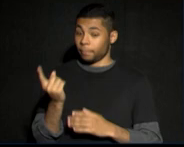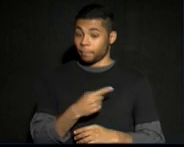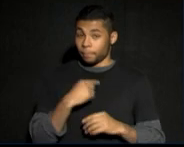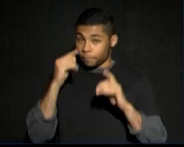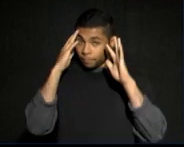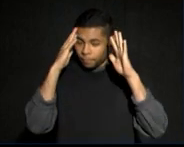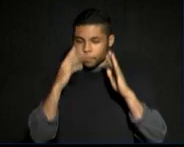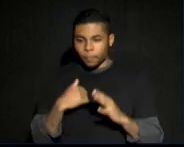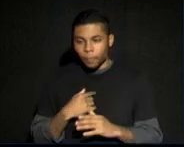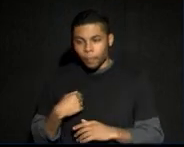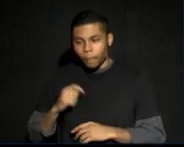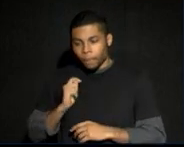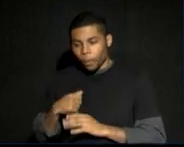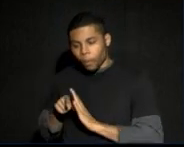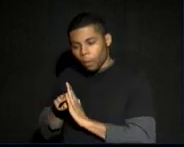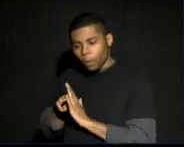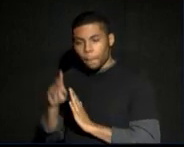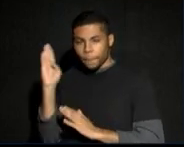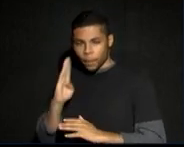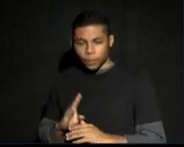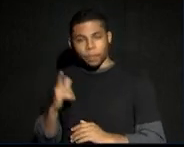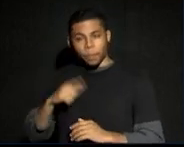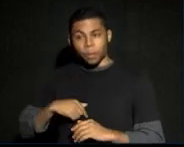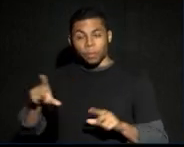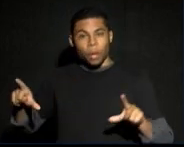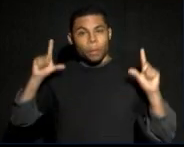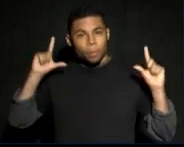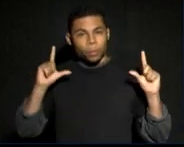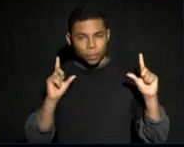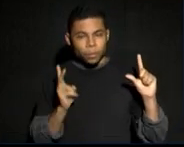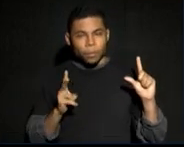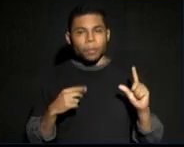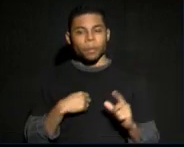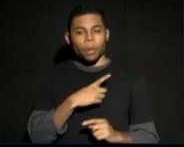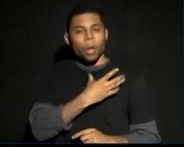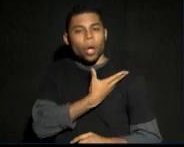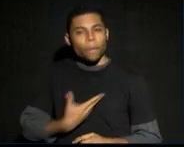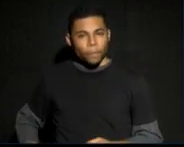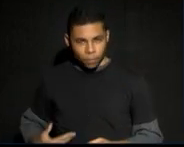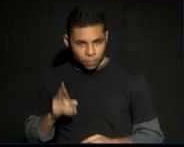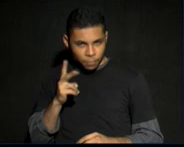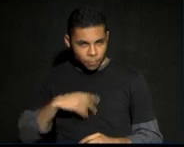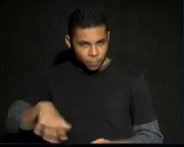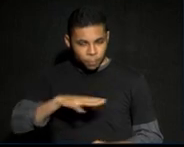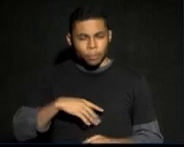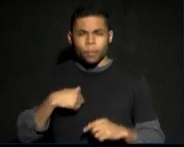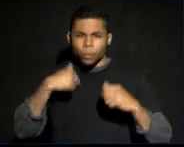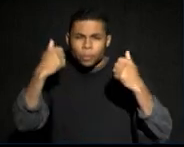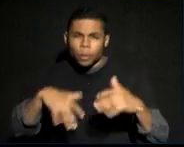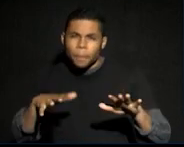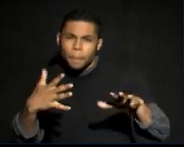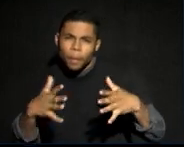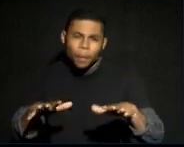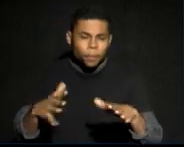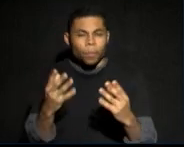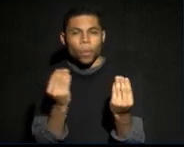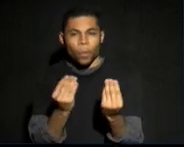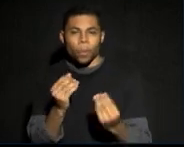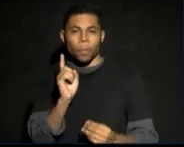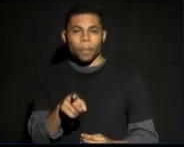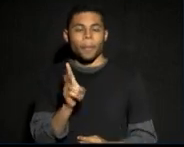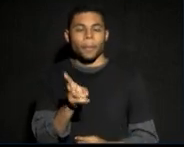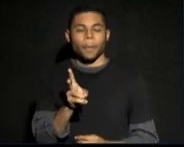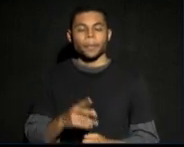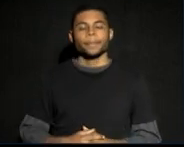danosa do que o impacto fiscal que a gente viu no Brasil Impacto reputacional de de governança EA fingir eu vou explicar um pouquinho do